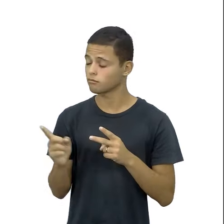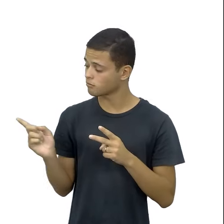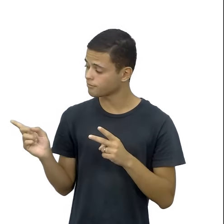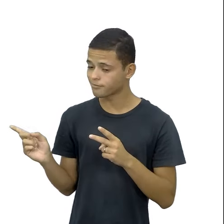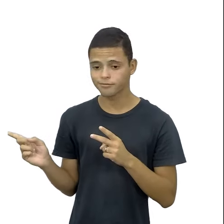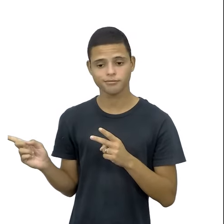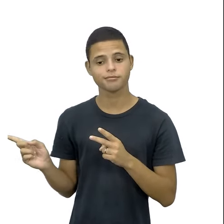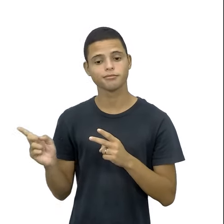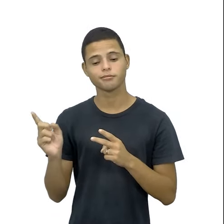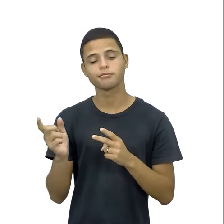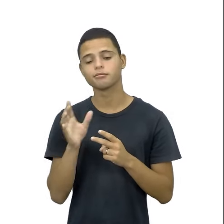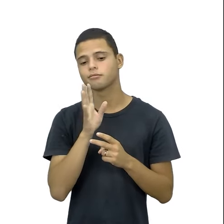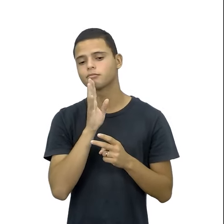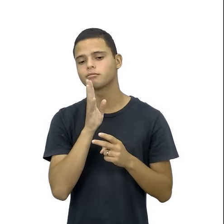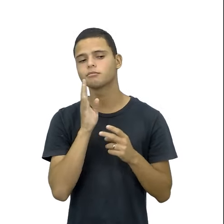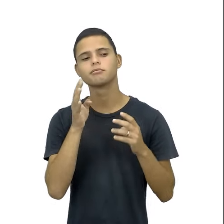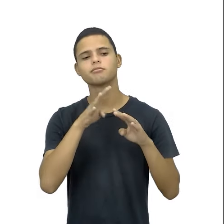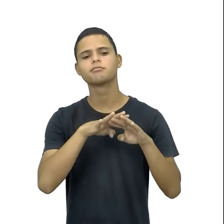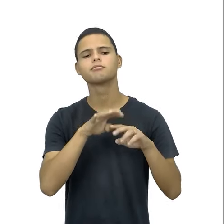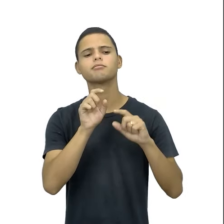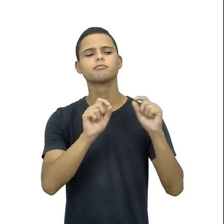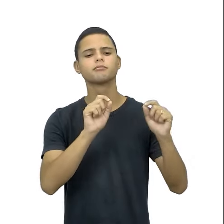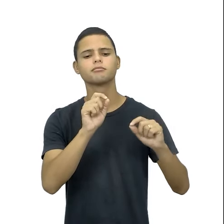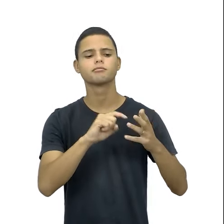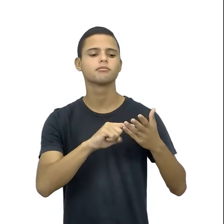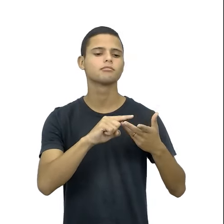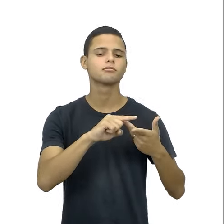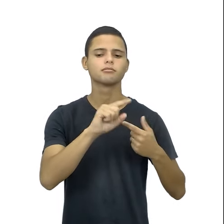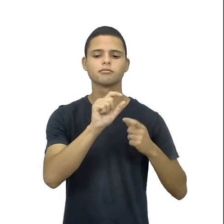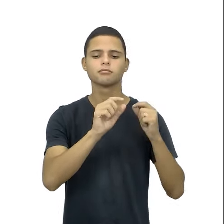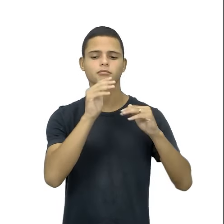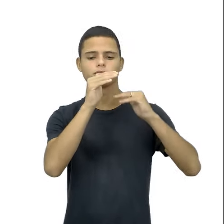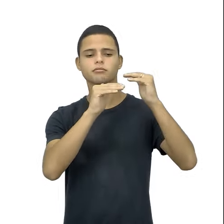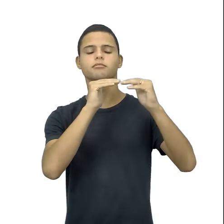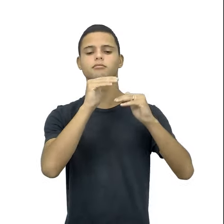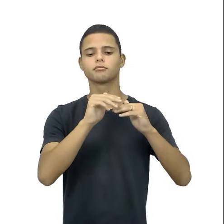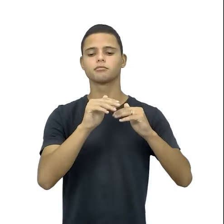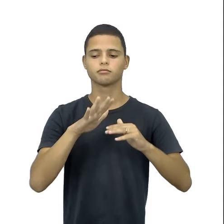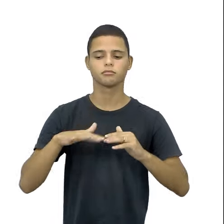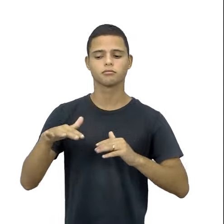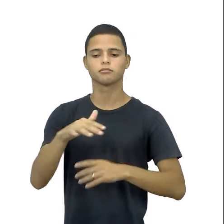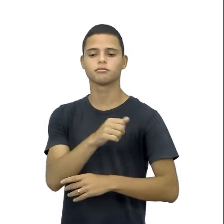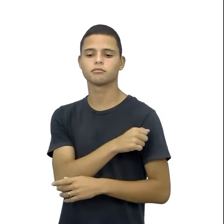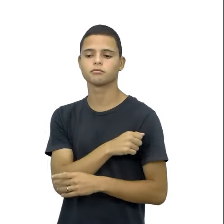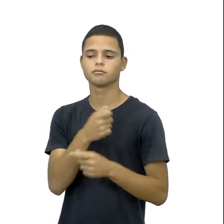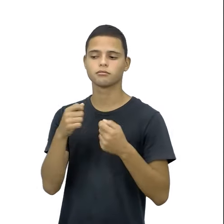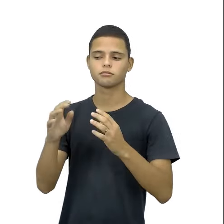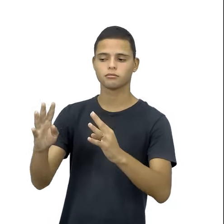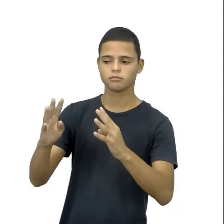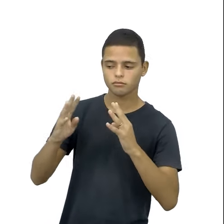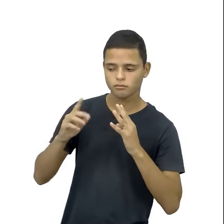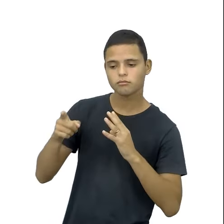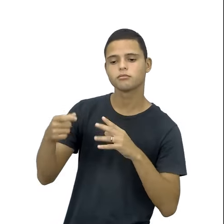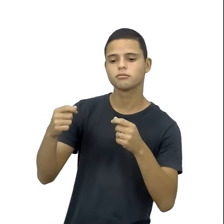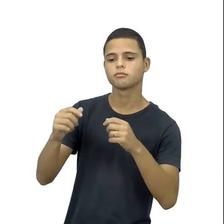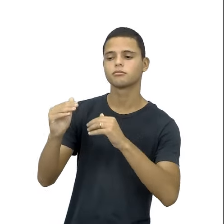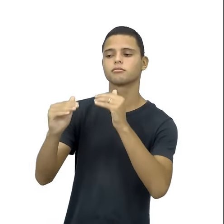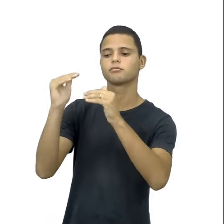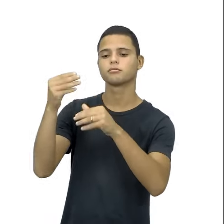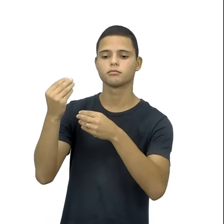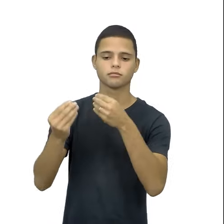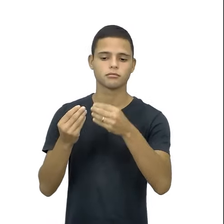matemáticos que estão envolvidos, tá? O que vai ser desenvolvido nele que os estudantes precisariam para que eles